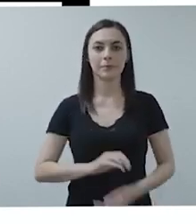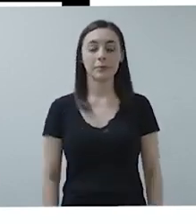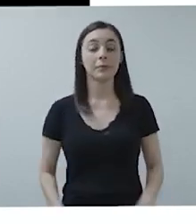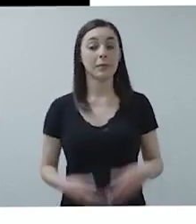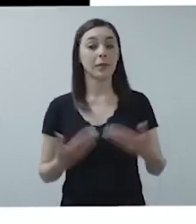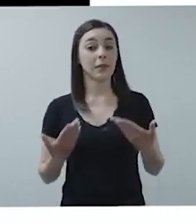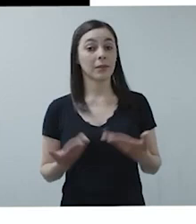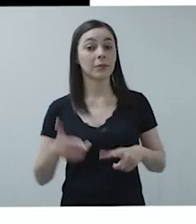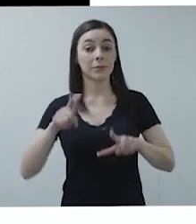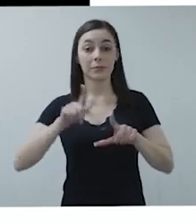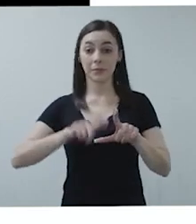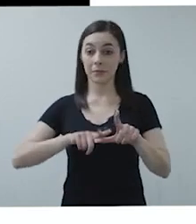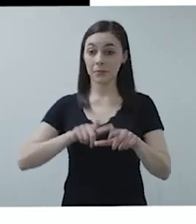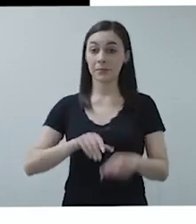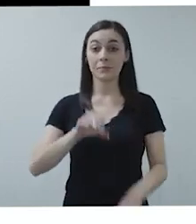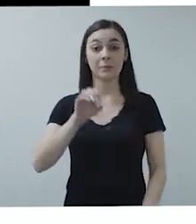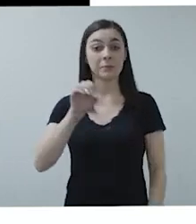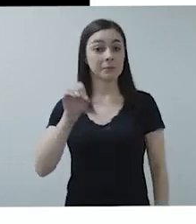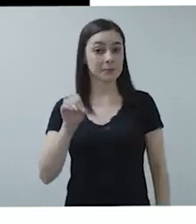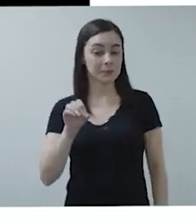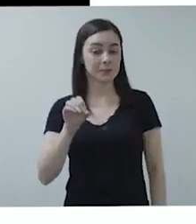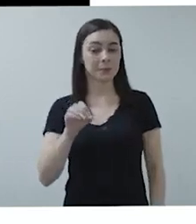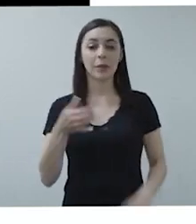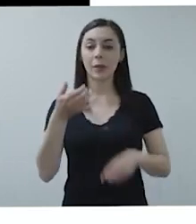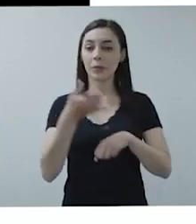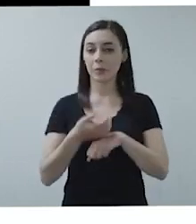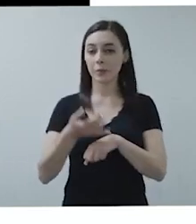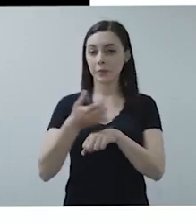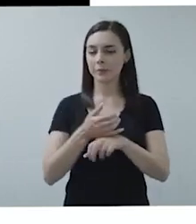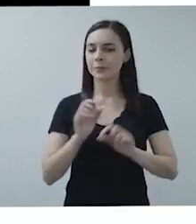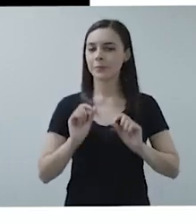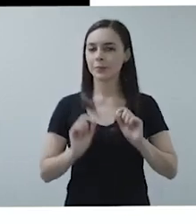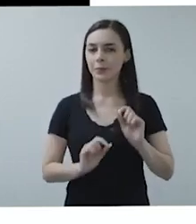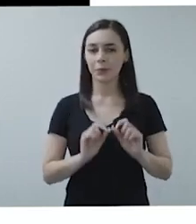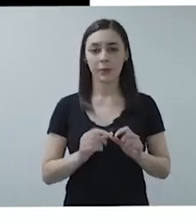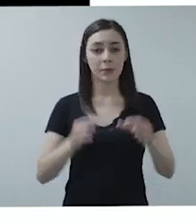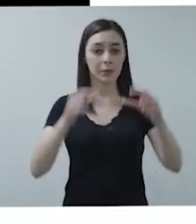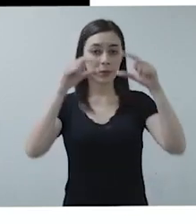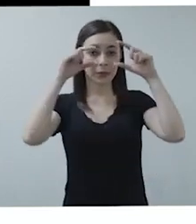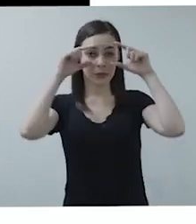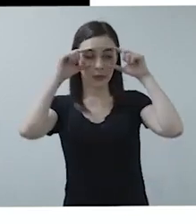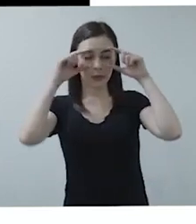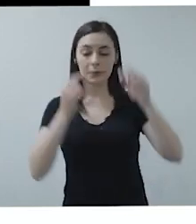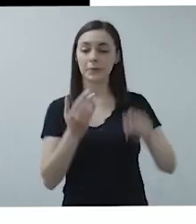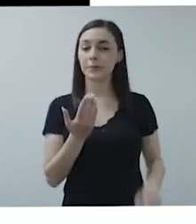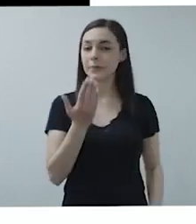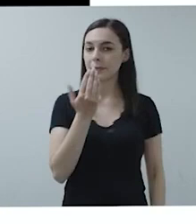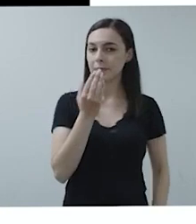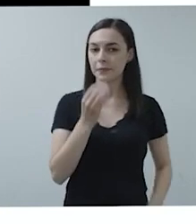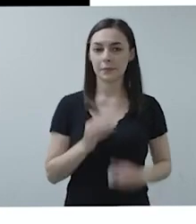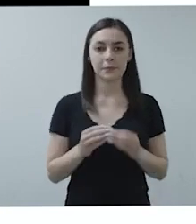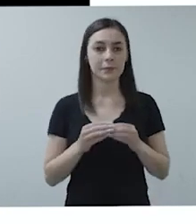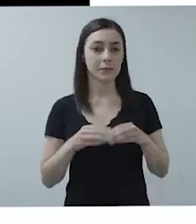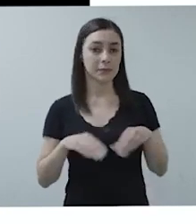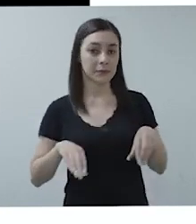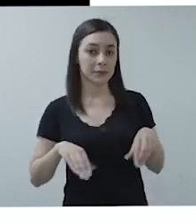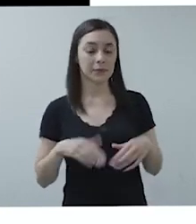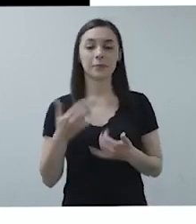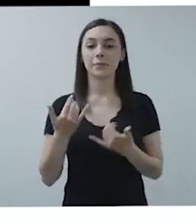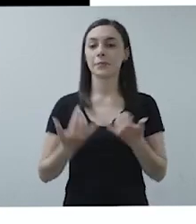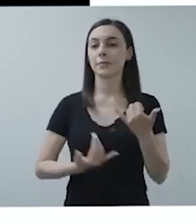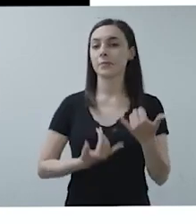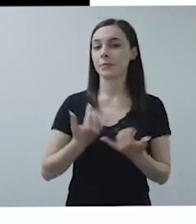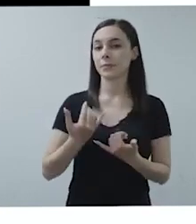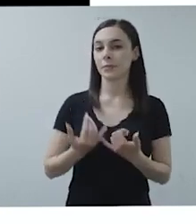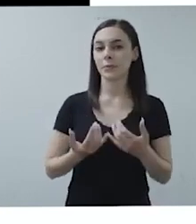com a letra O, o objeto foi o óculos, o alimento, o ovo e a